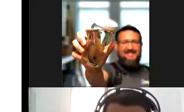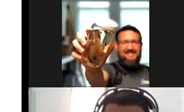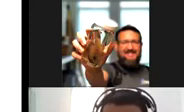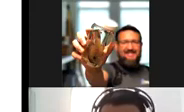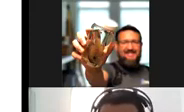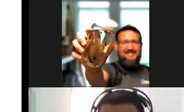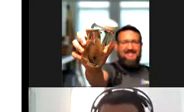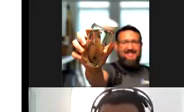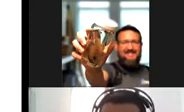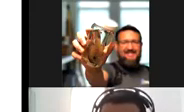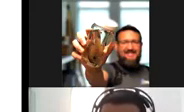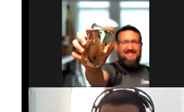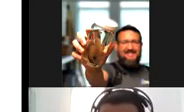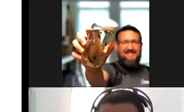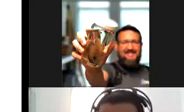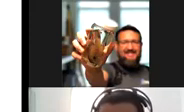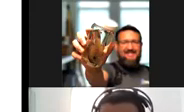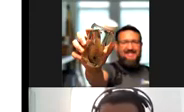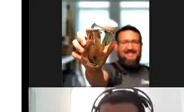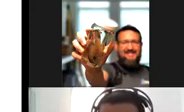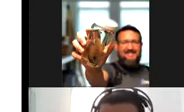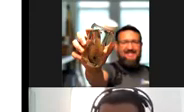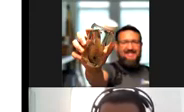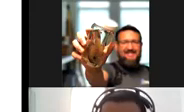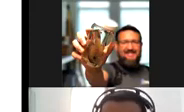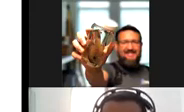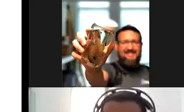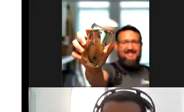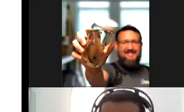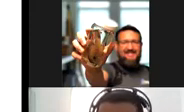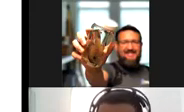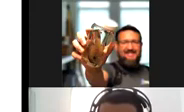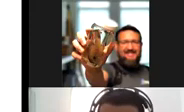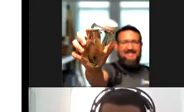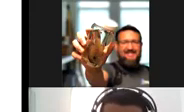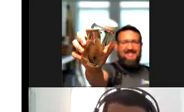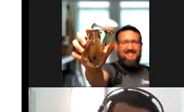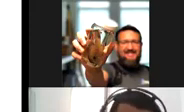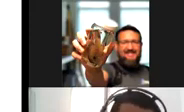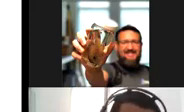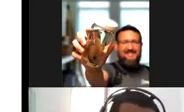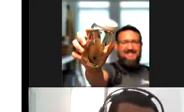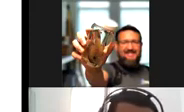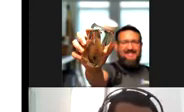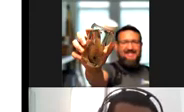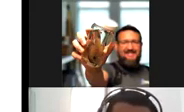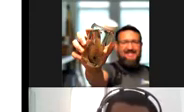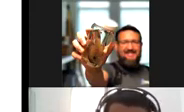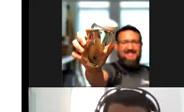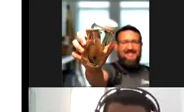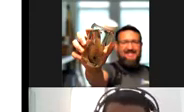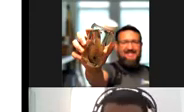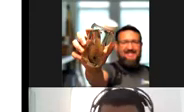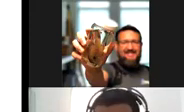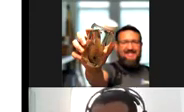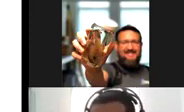E esse modelo aqui que foi desenvolvido pelo Thiago, pelo Zé Alexandre e pelo Cristiano, ele é um modelo de indivíduo que tem como base esses 3